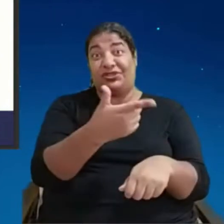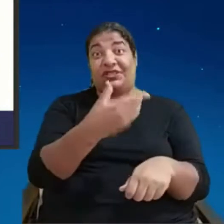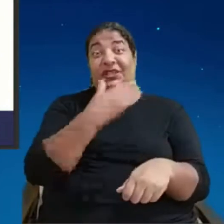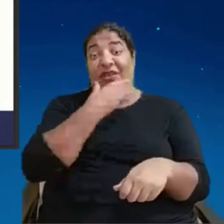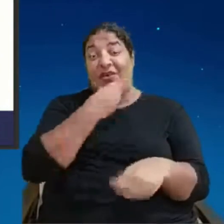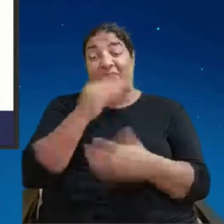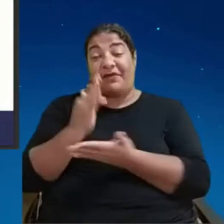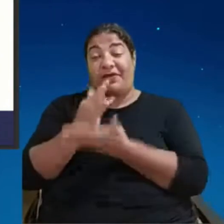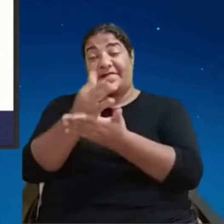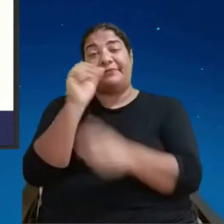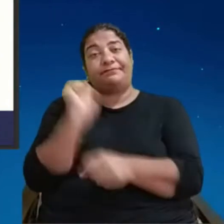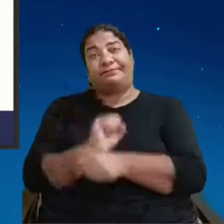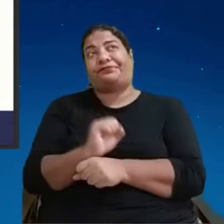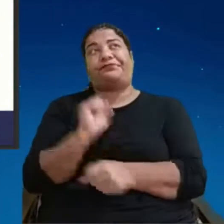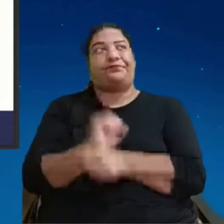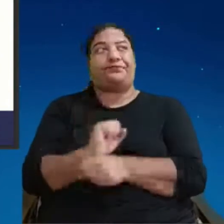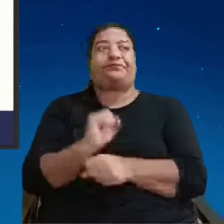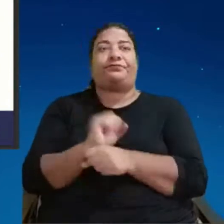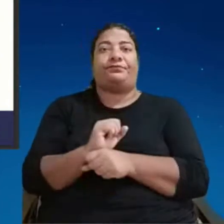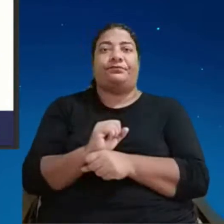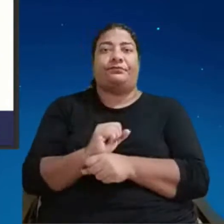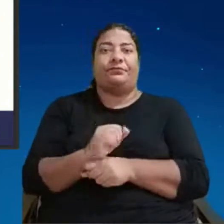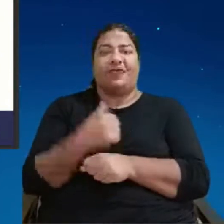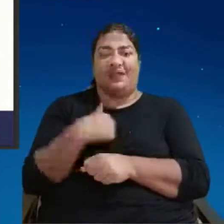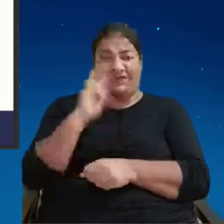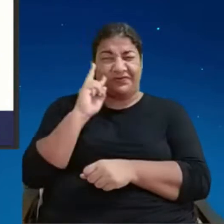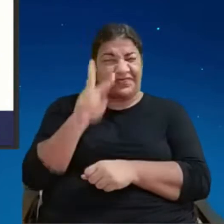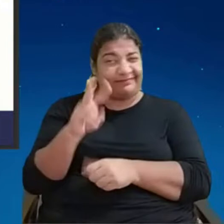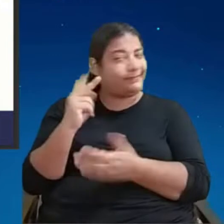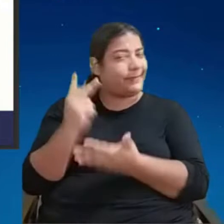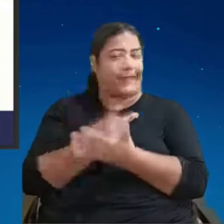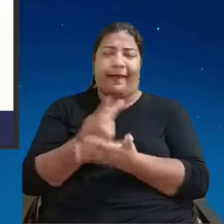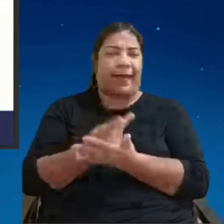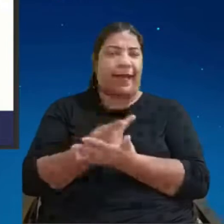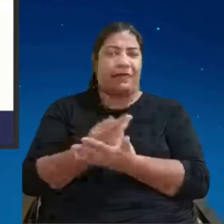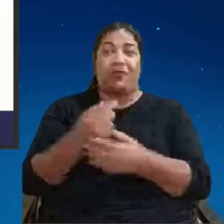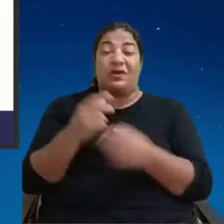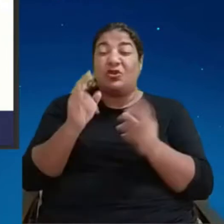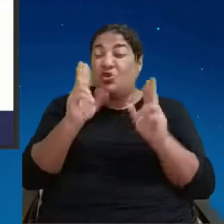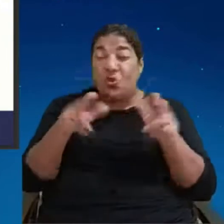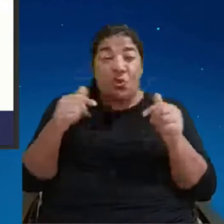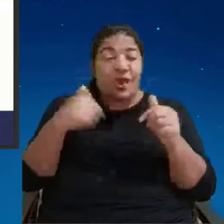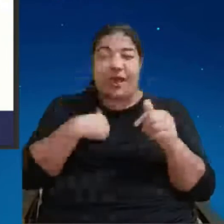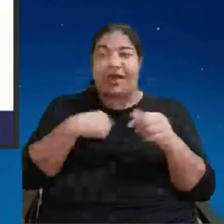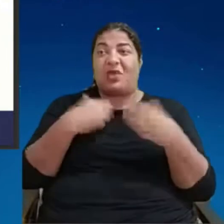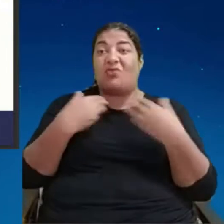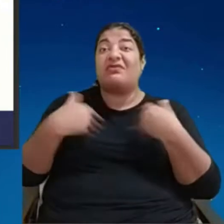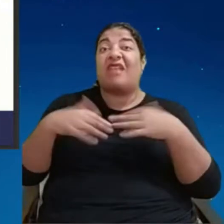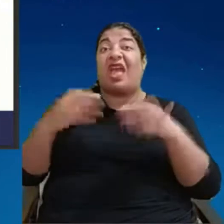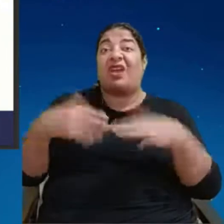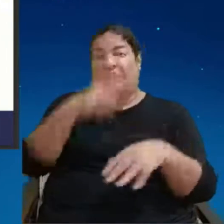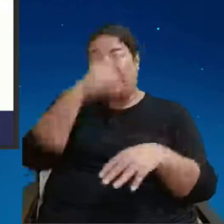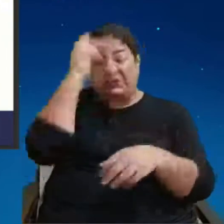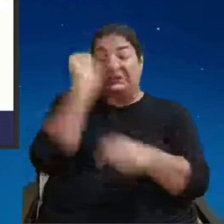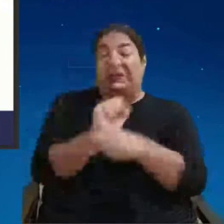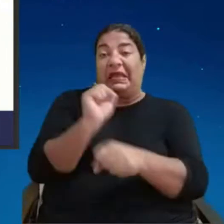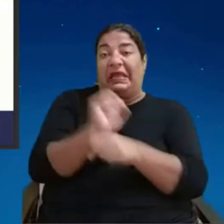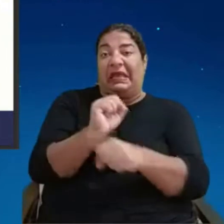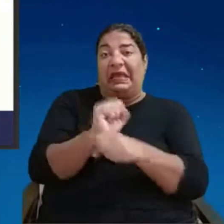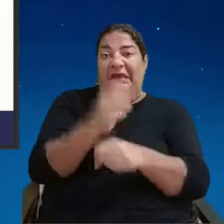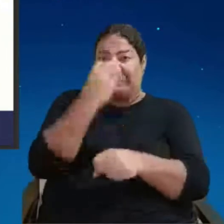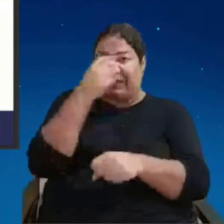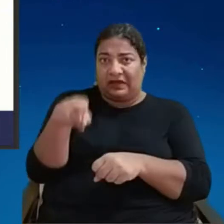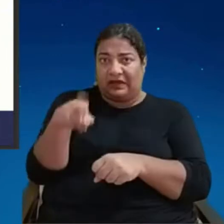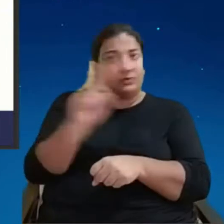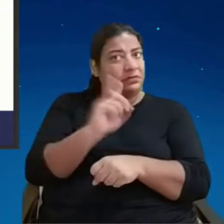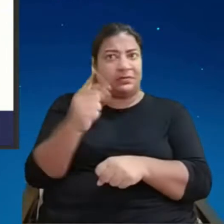não deixo nenhum candidato me esperando para fazer entrevista. Eu gosto de atender na hora. Eu posso esperá-lo. Sabe por